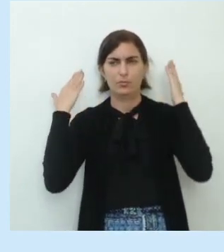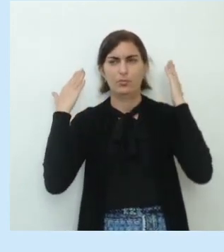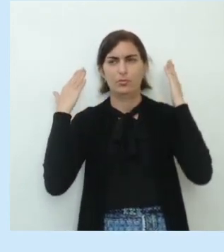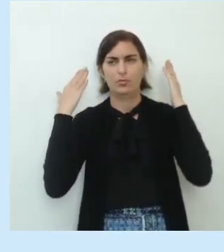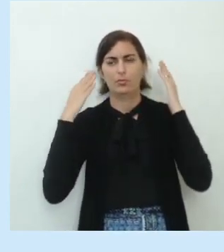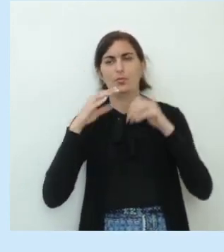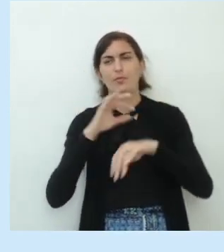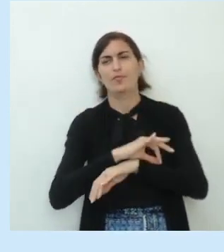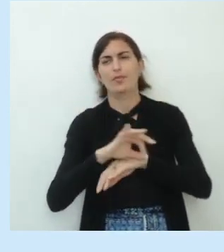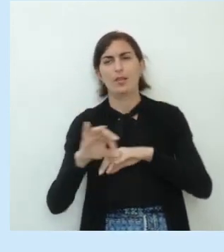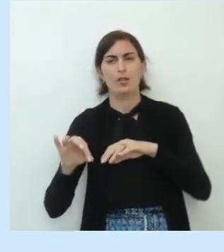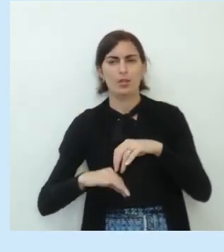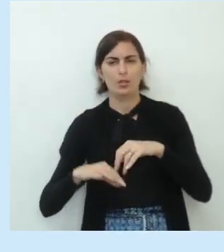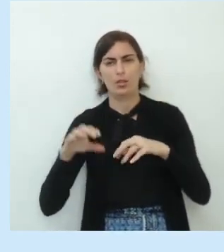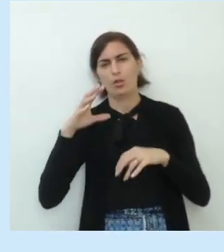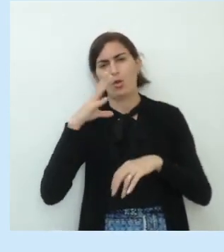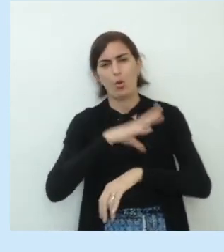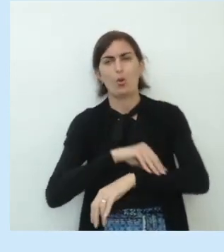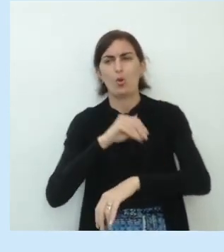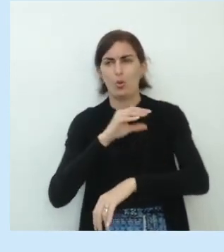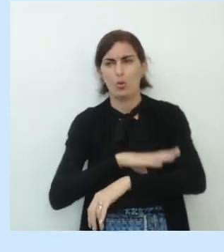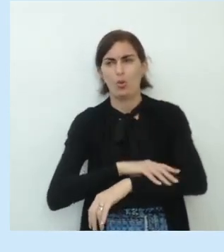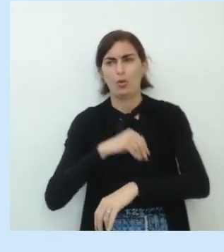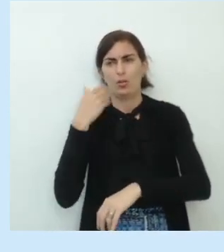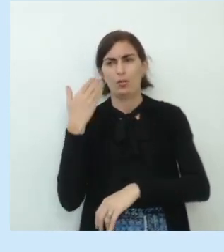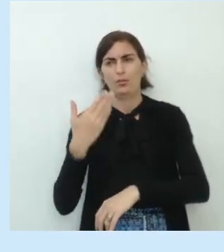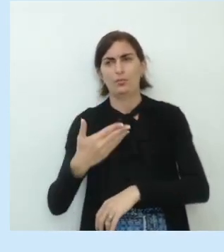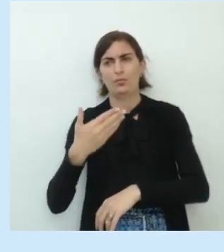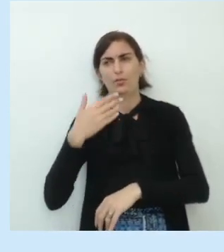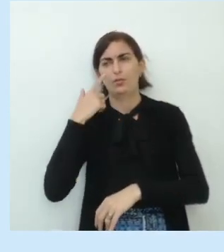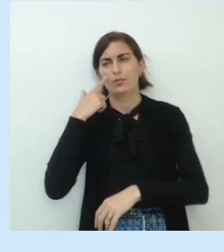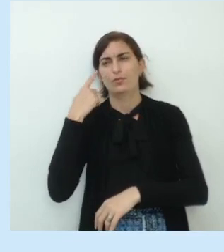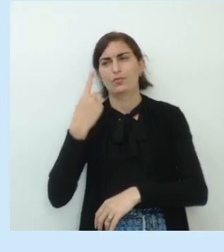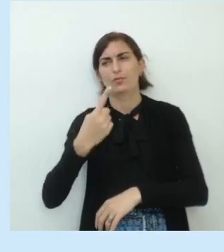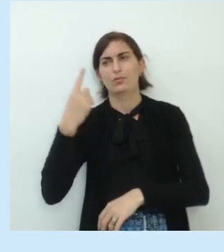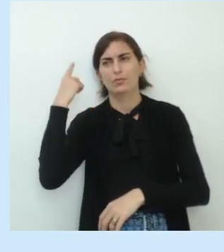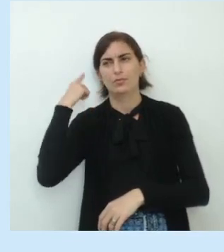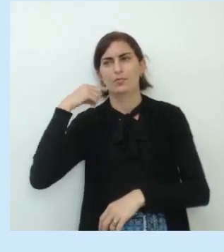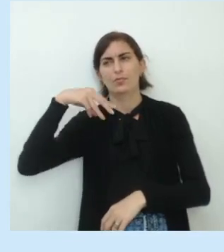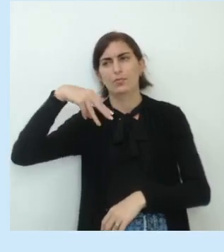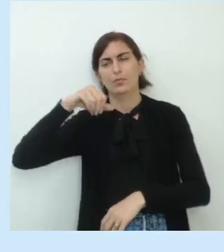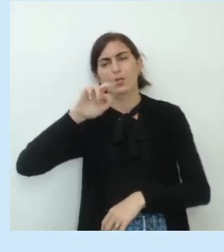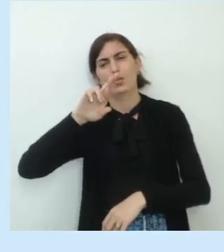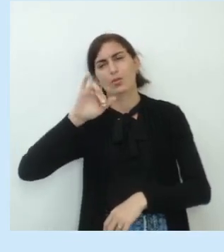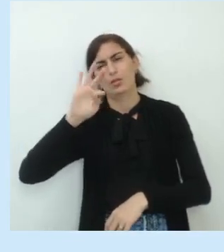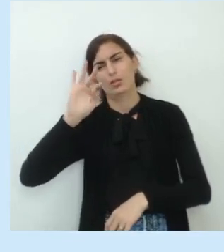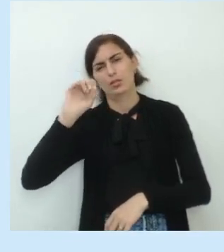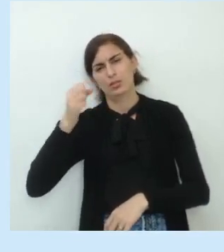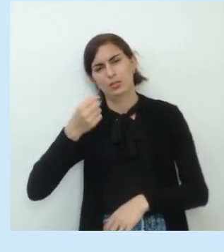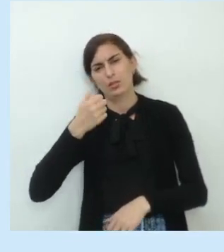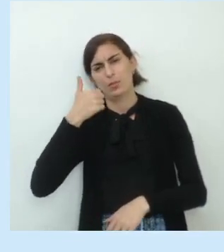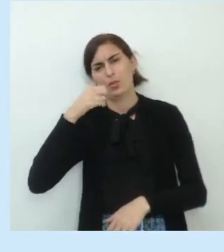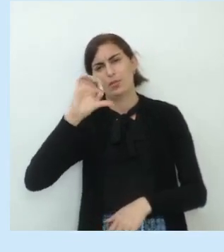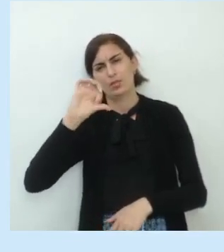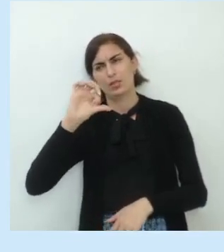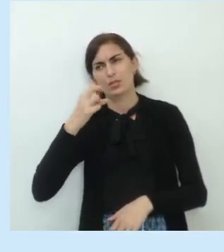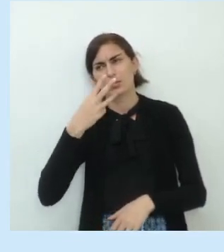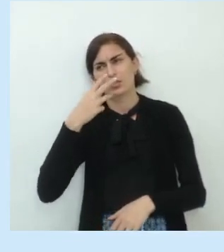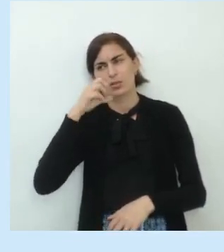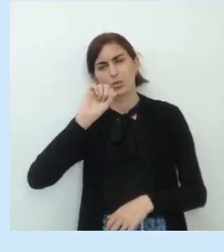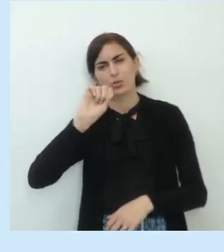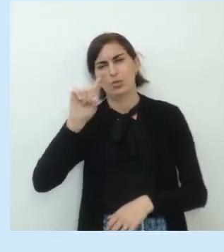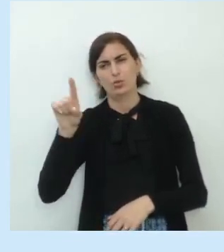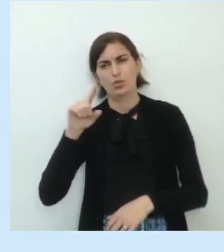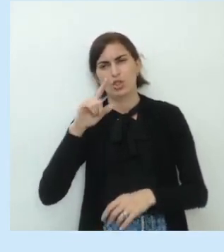do arquiteto holandês, né, de Maurits Cornelis, e ele fez isso em 1938 com o que a gente já conhece como